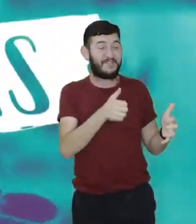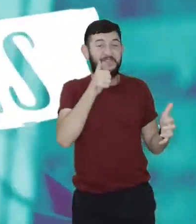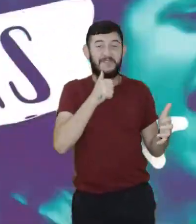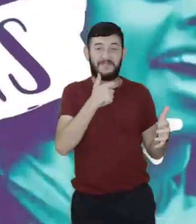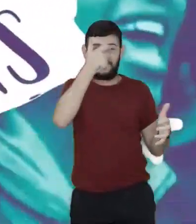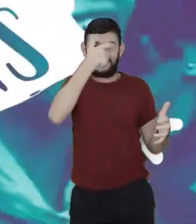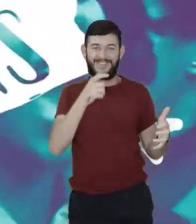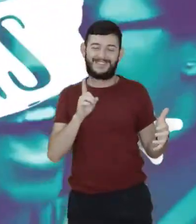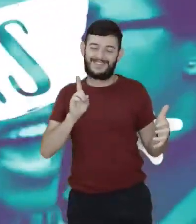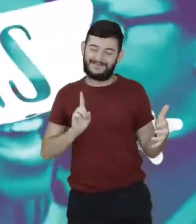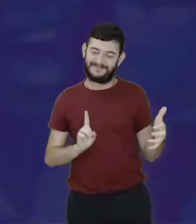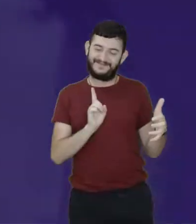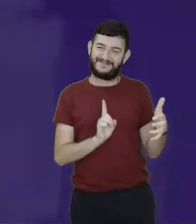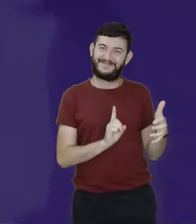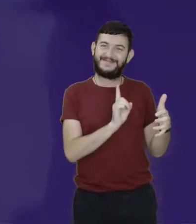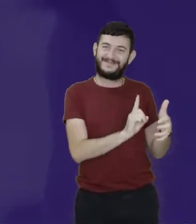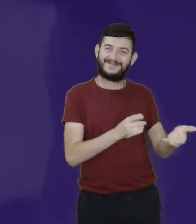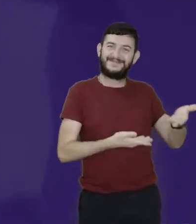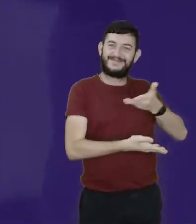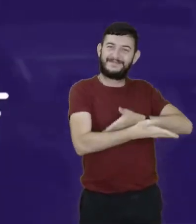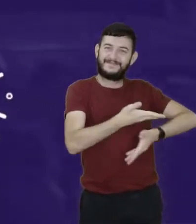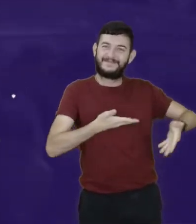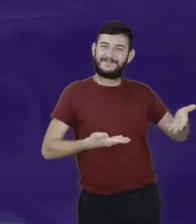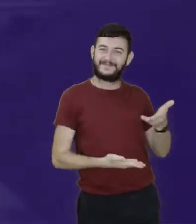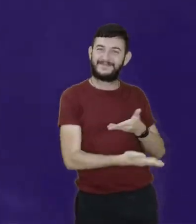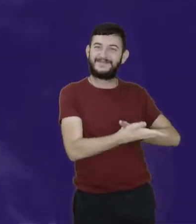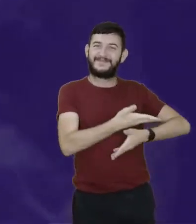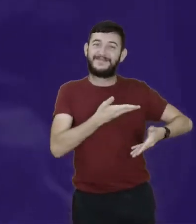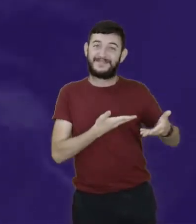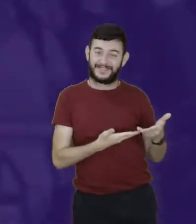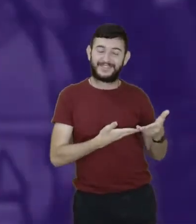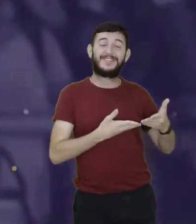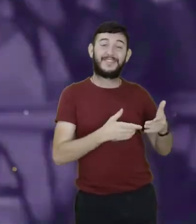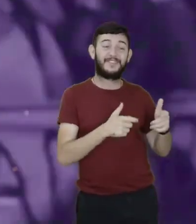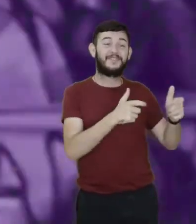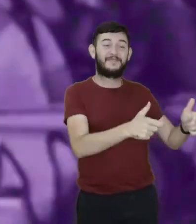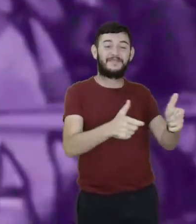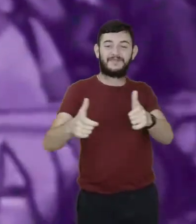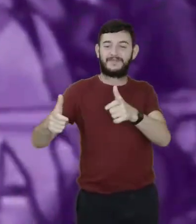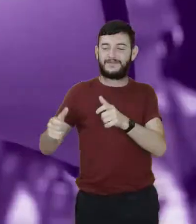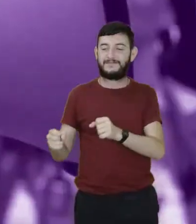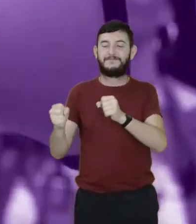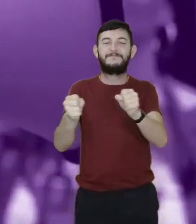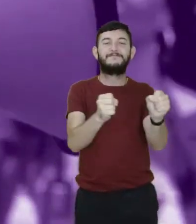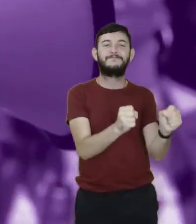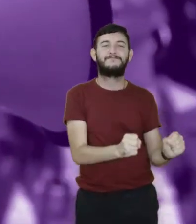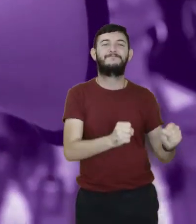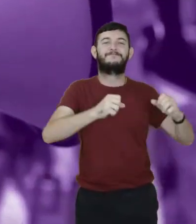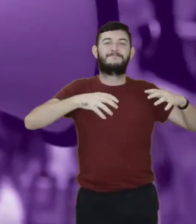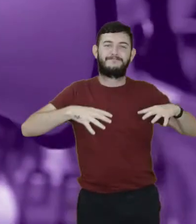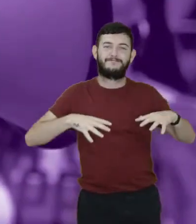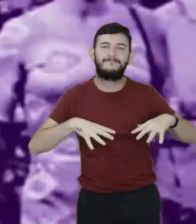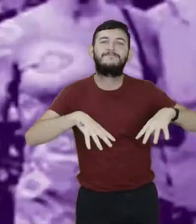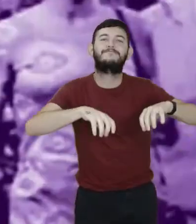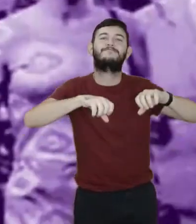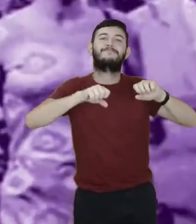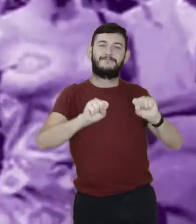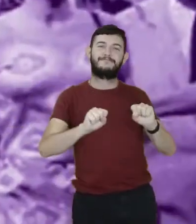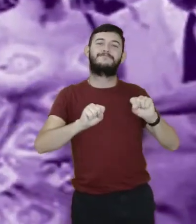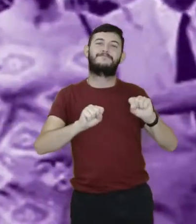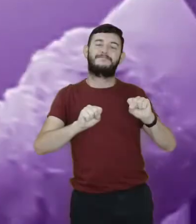Eu sou uma delas, são elas por elas, ocupando os espaços